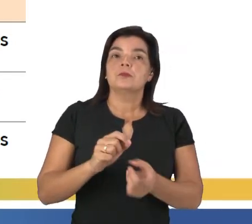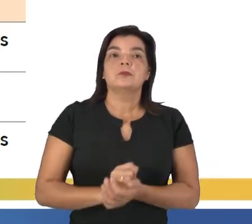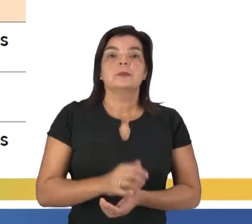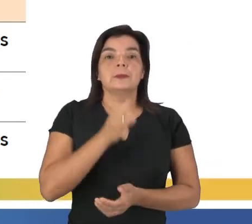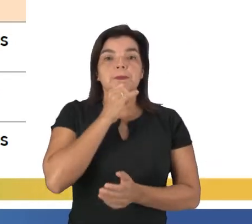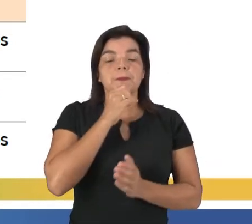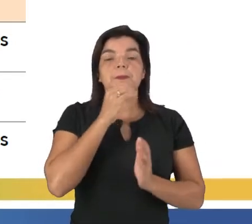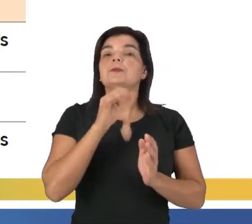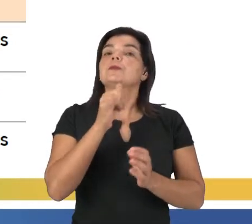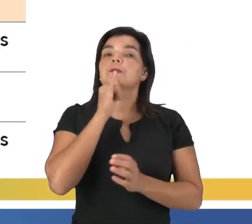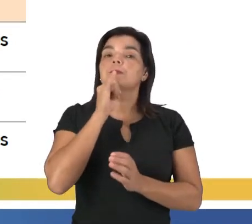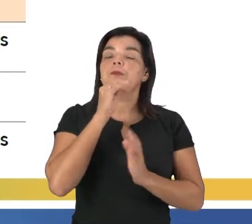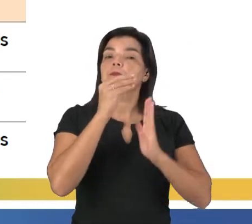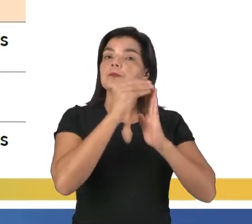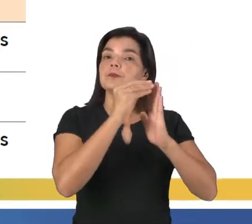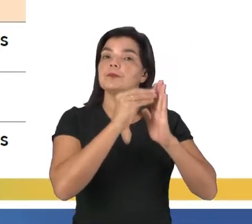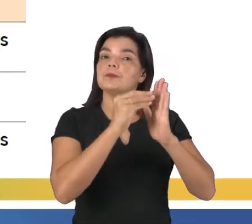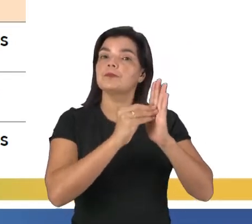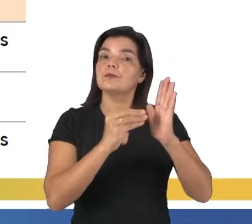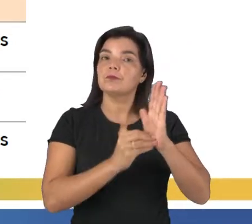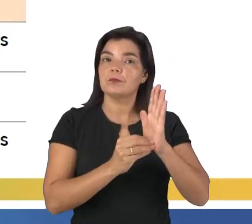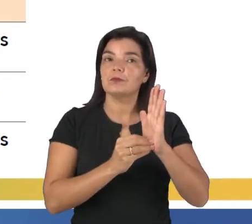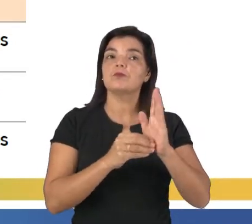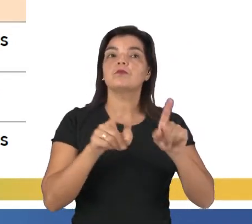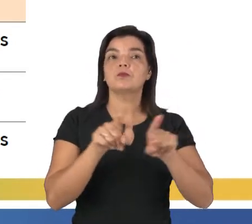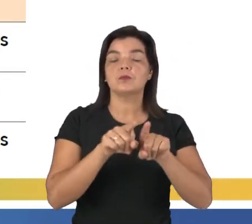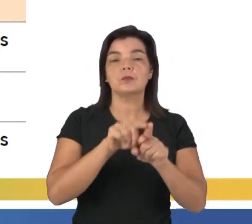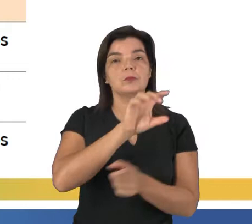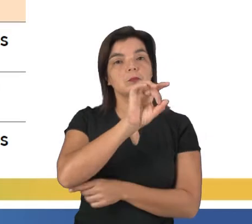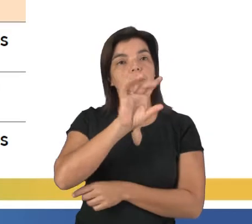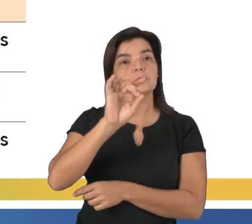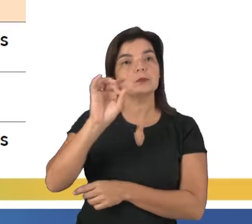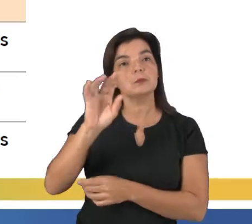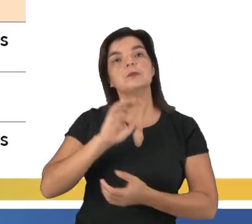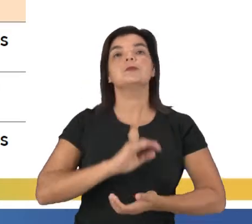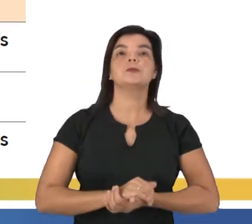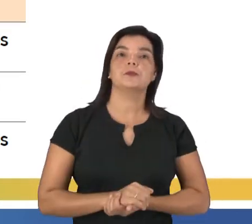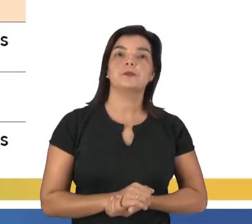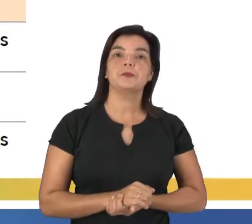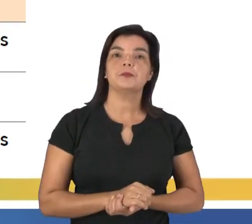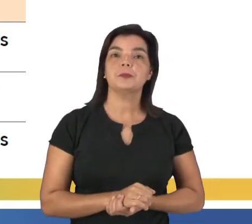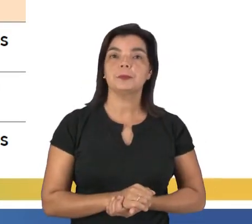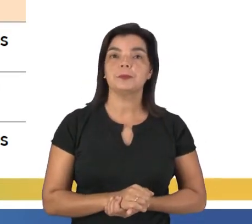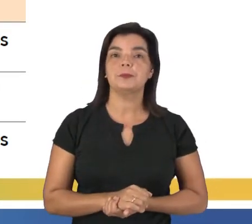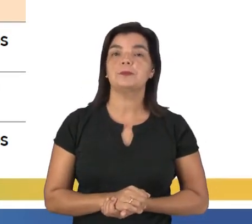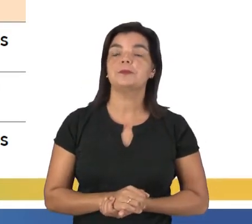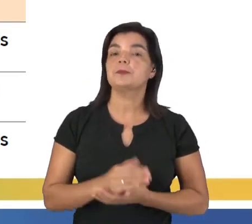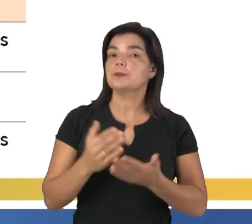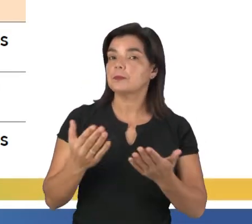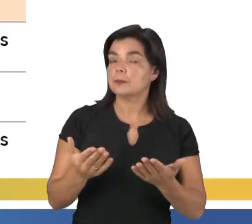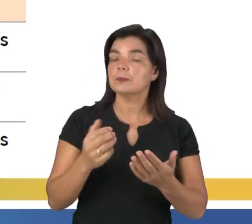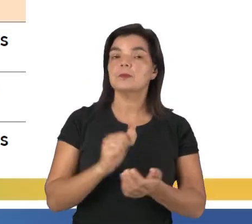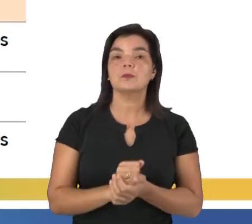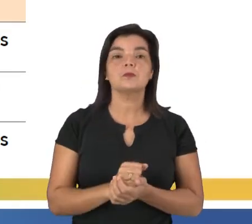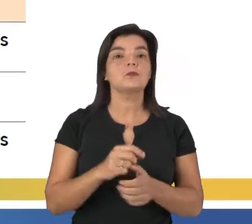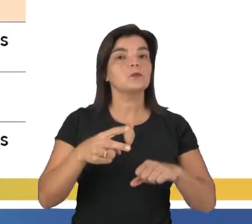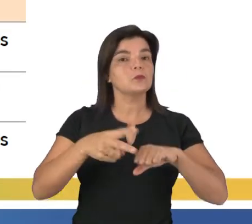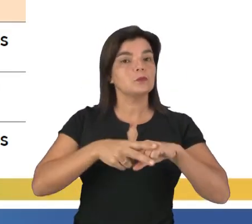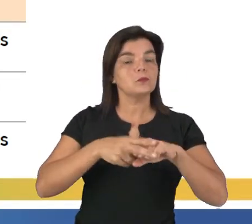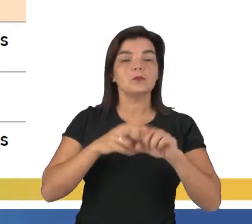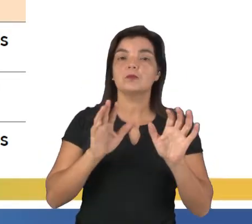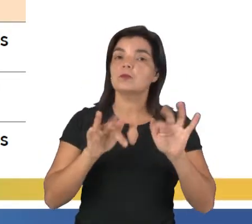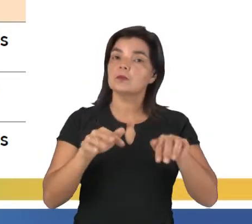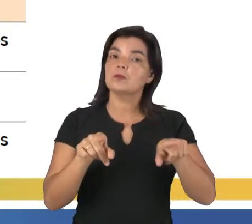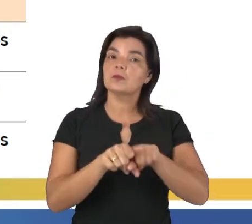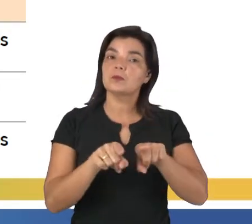tu bailas, ele bailas, nós outros bailamos, os outros bailais e eles ou eles bailam, Assim como o verbo